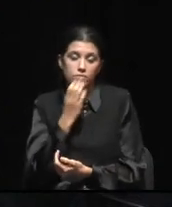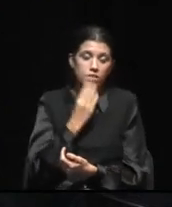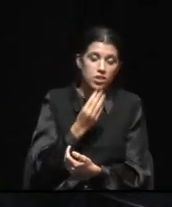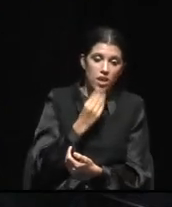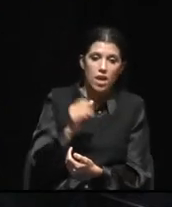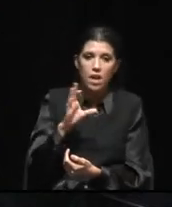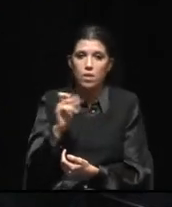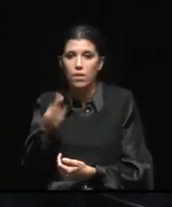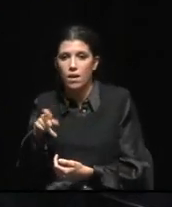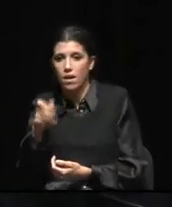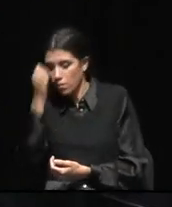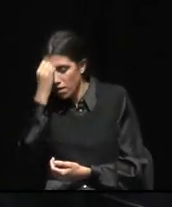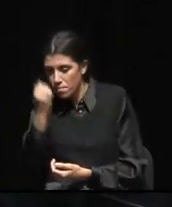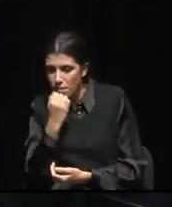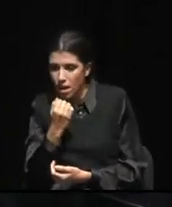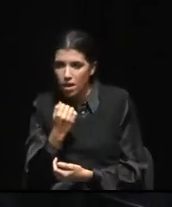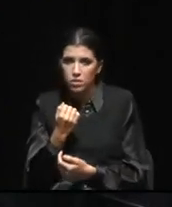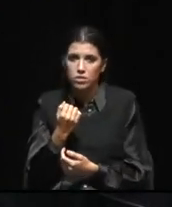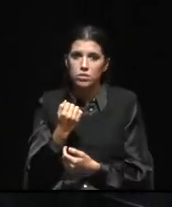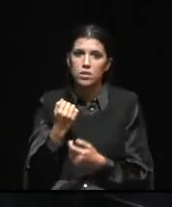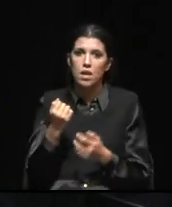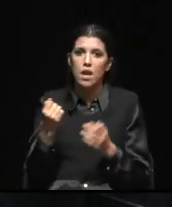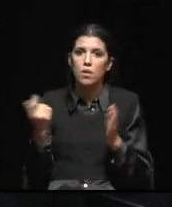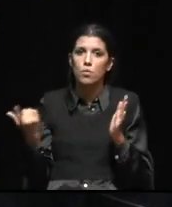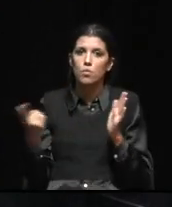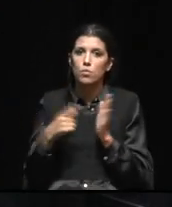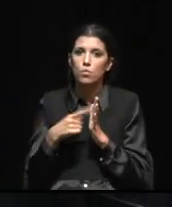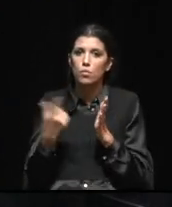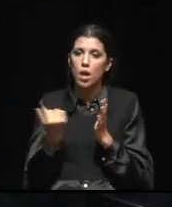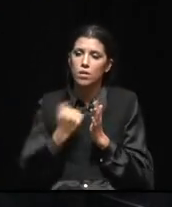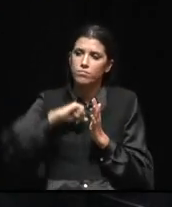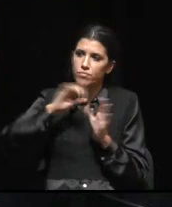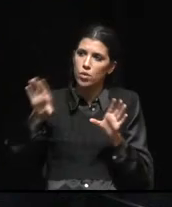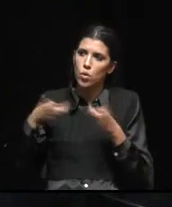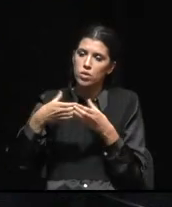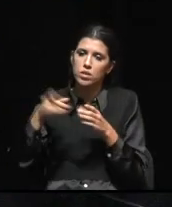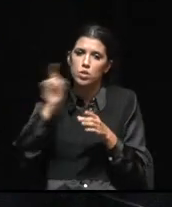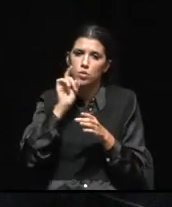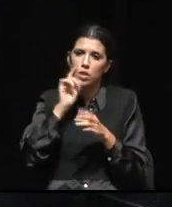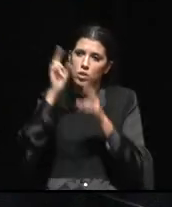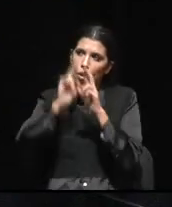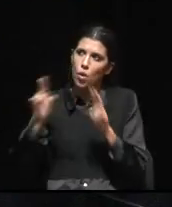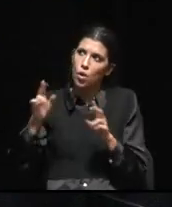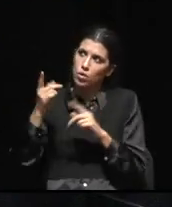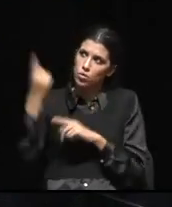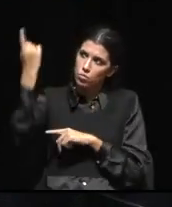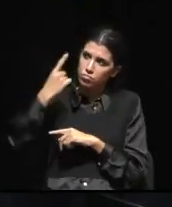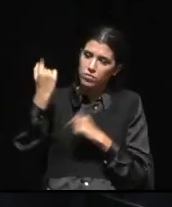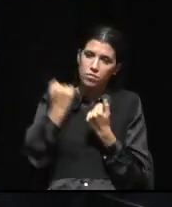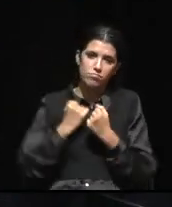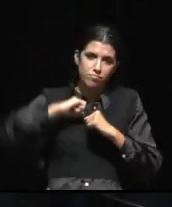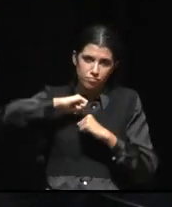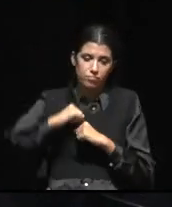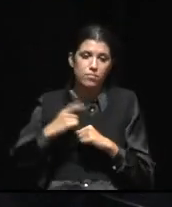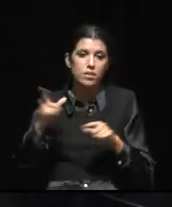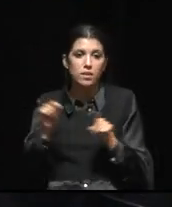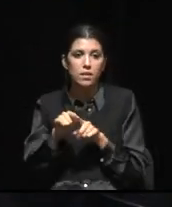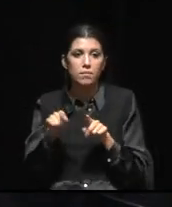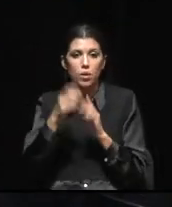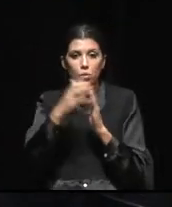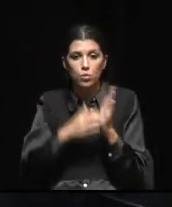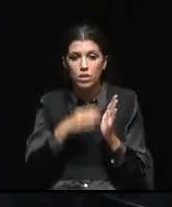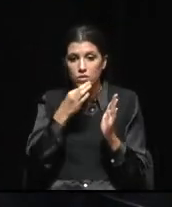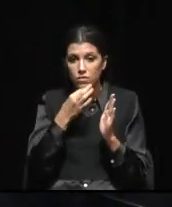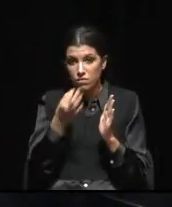resolução aprovada pondo em causa a autoridade do Conselho de Segurança das Nações Unidas o texto terminava também a libertação imediata dos reféns